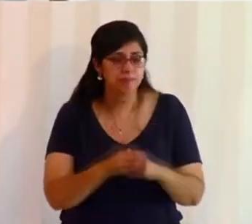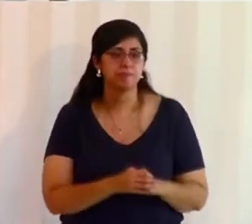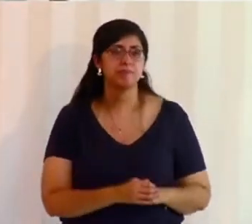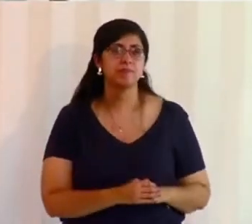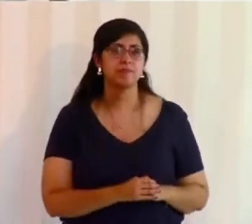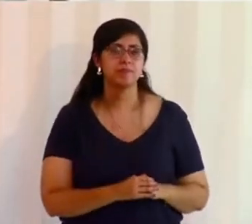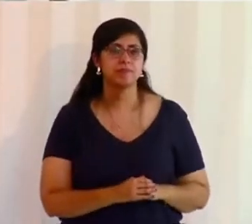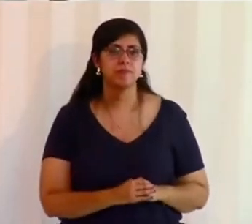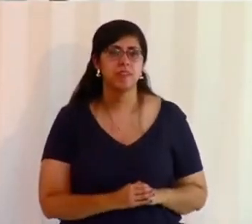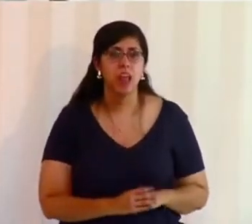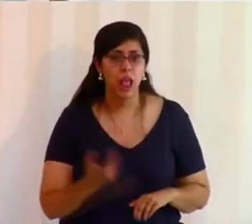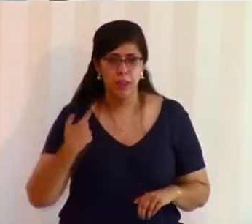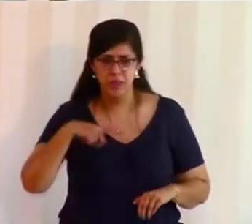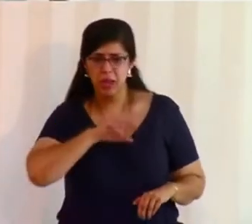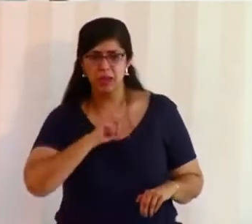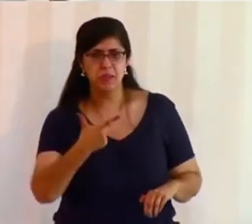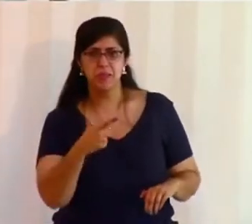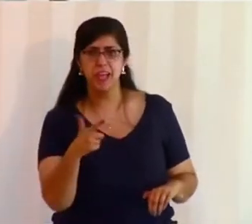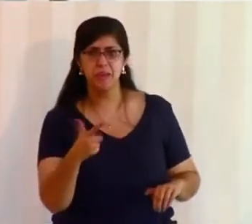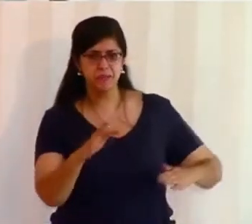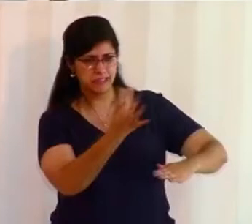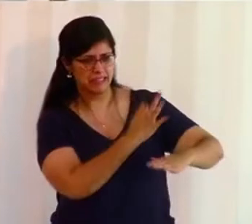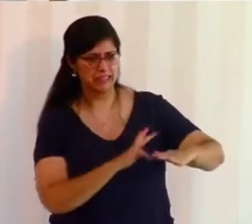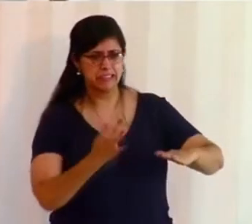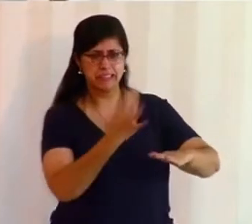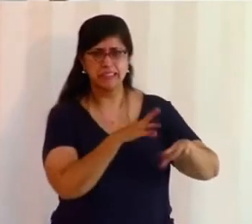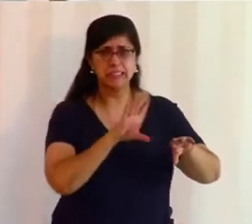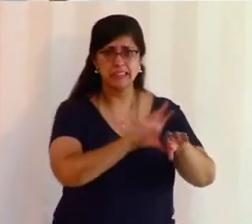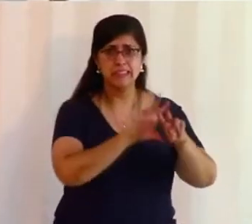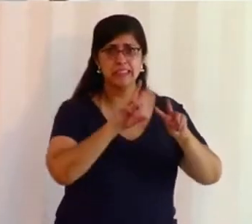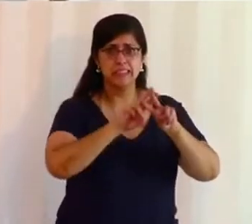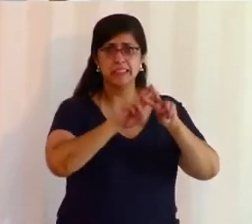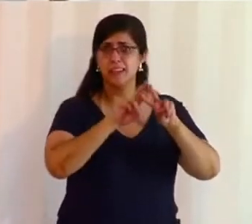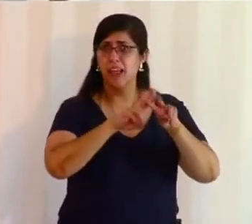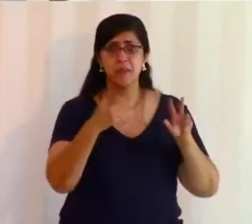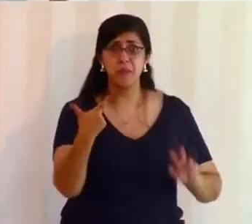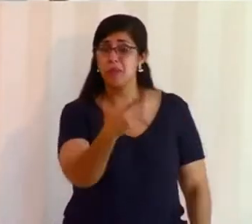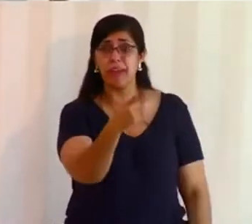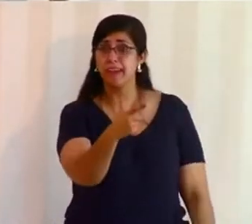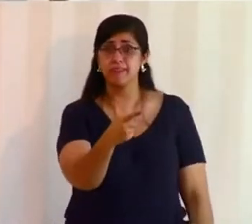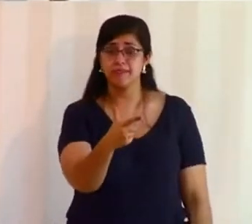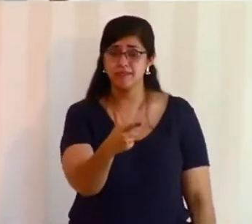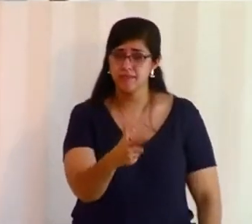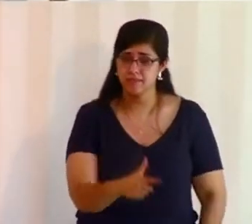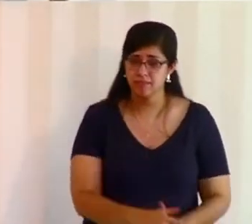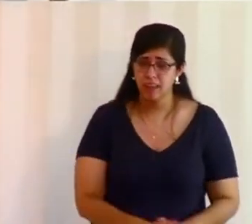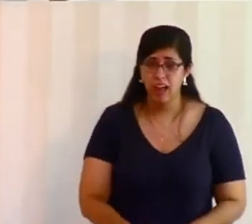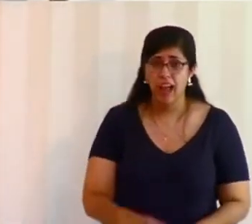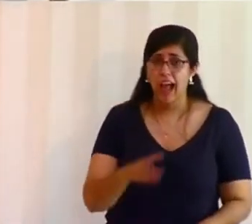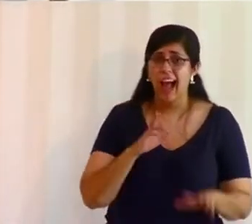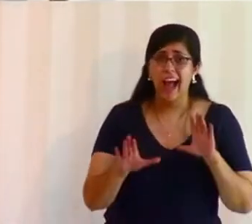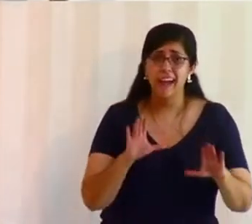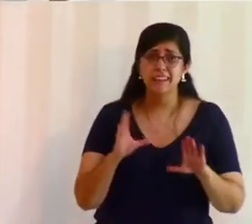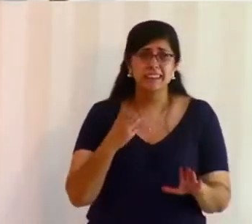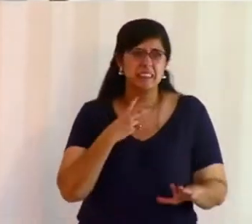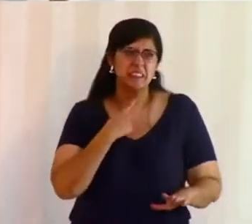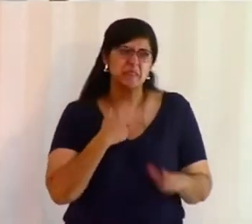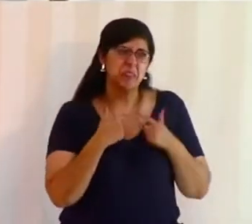de açoites, nós não estamos machucados, nós não estamos presos e algemados num tronco, e muitas vezes nós não temos vontade de